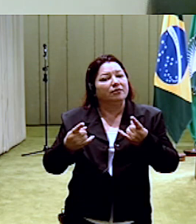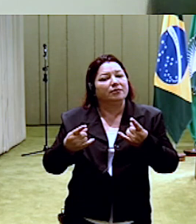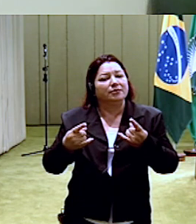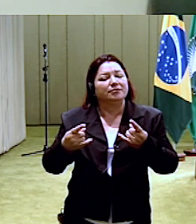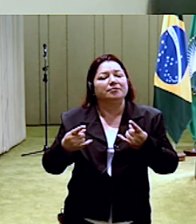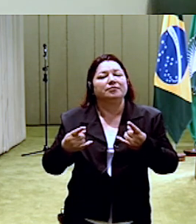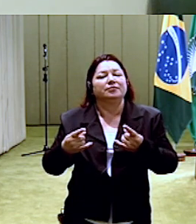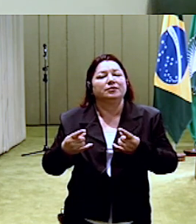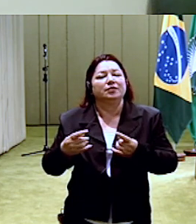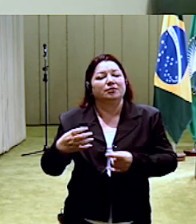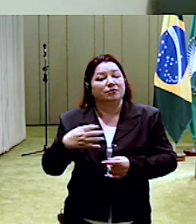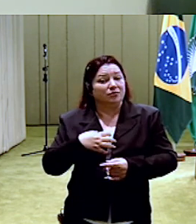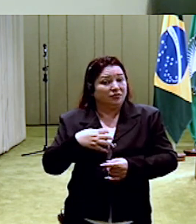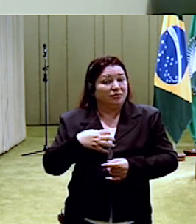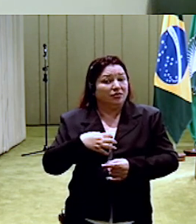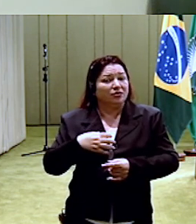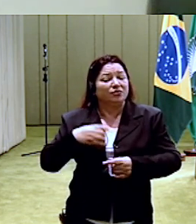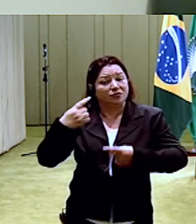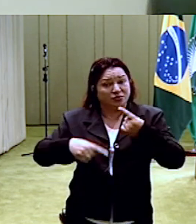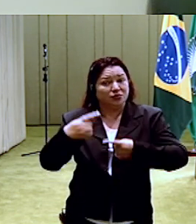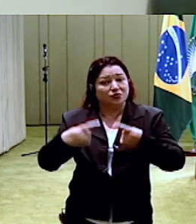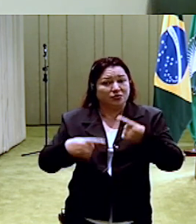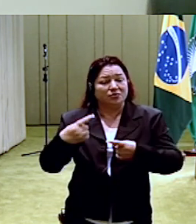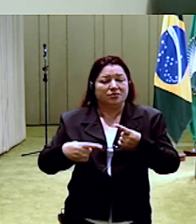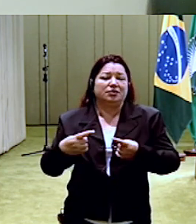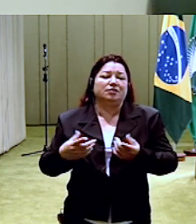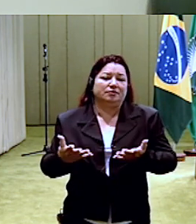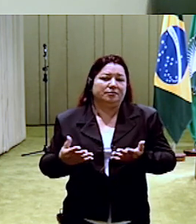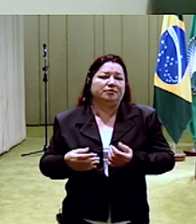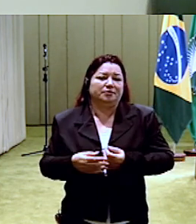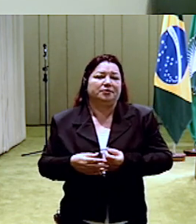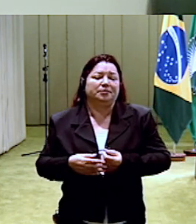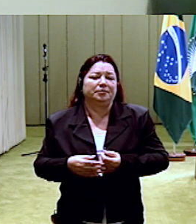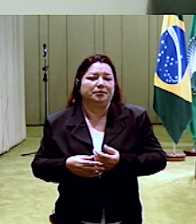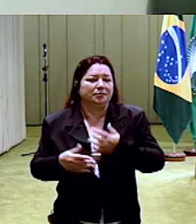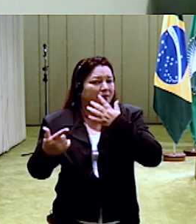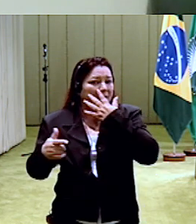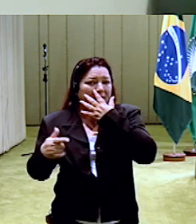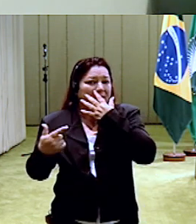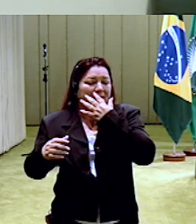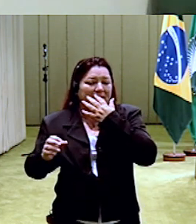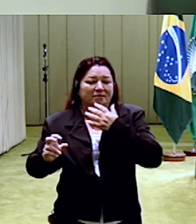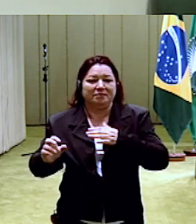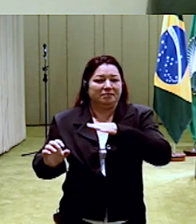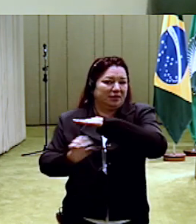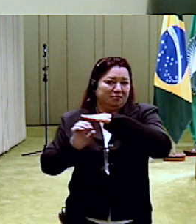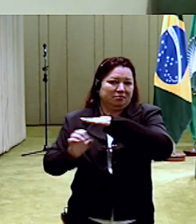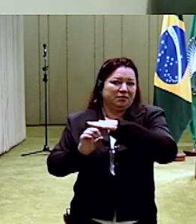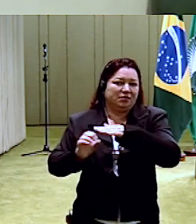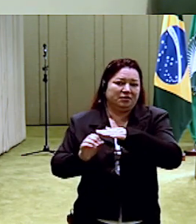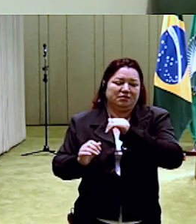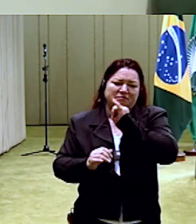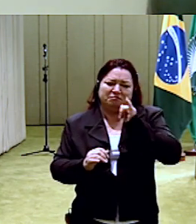que esse é um caminho bastante relevante, é uma discussão, eu acho que é um tabu ainda. Não tem nenhuma empresa que eu conheça